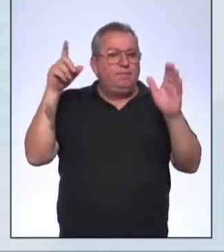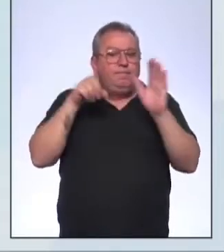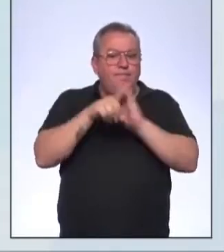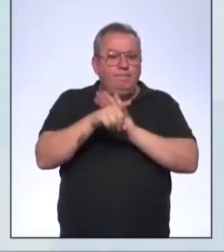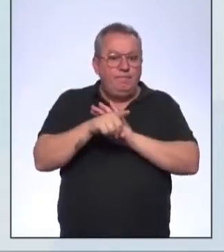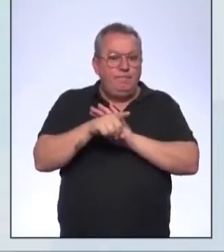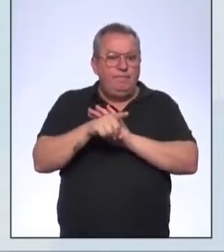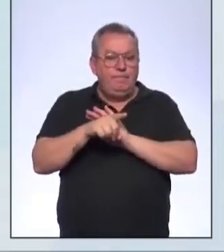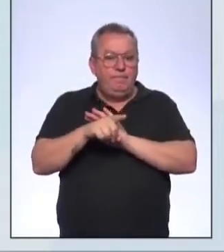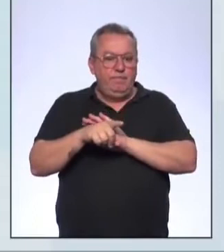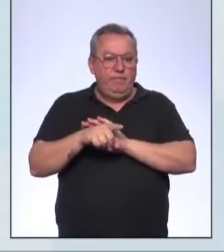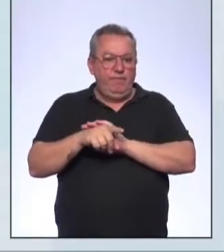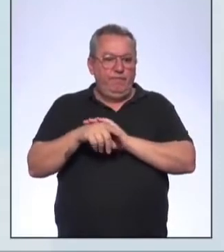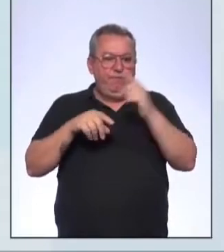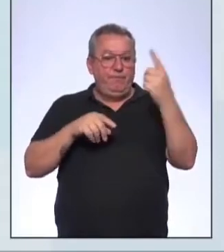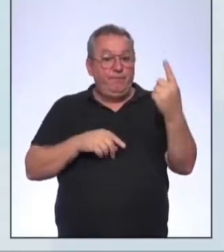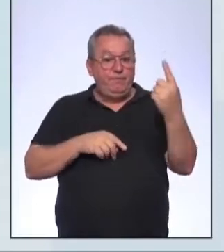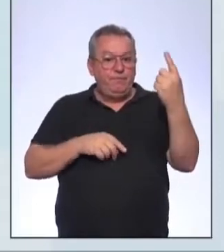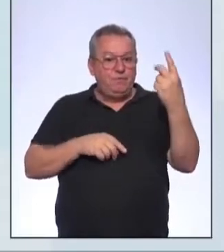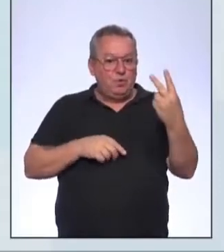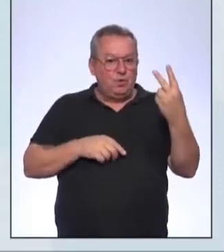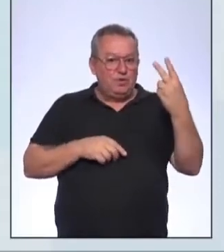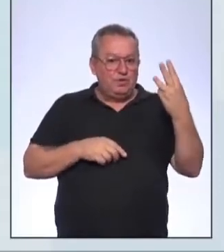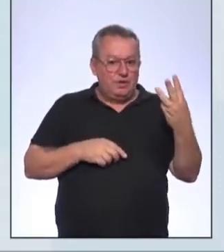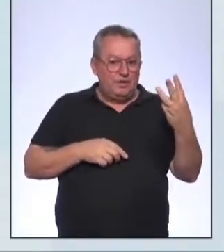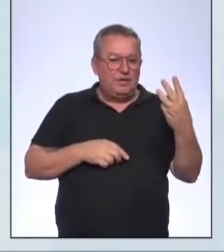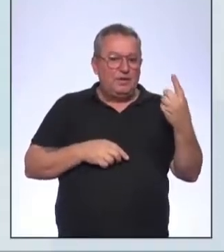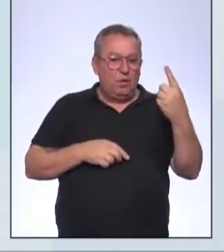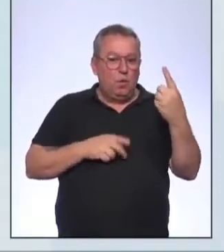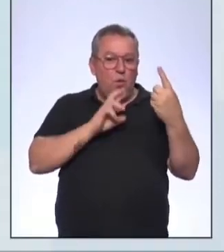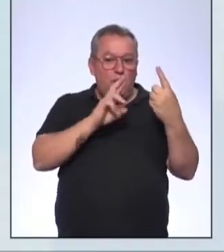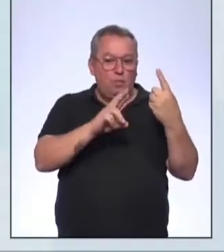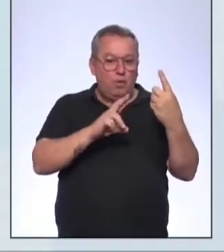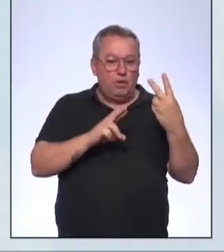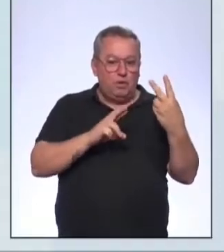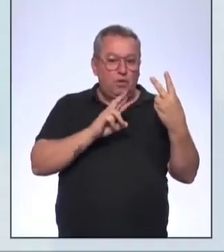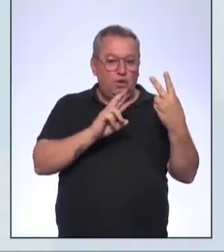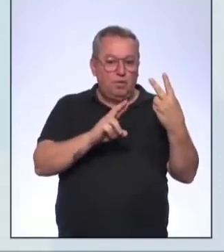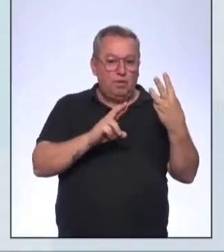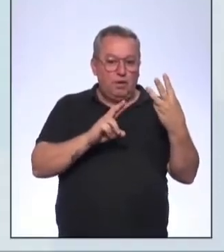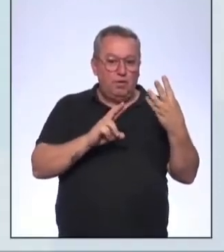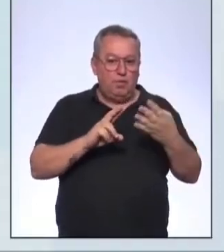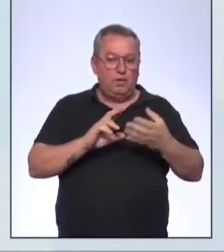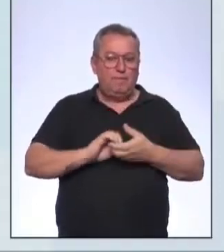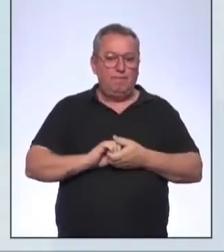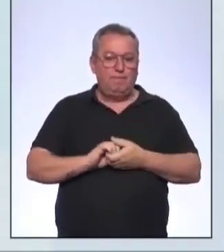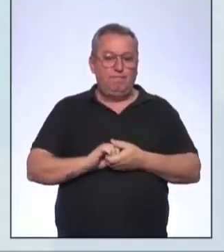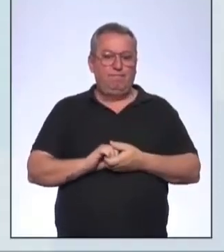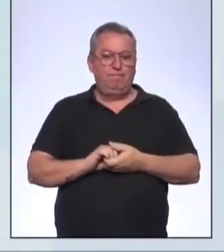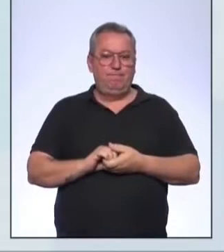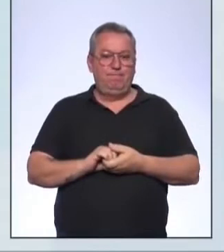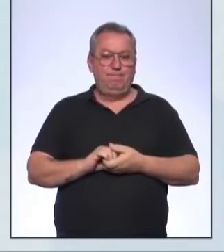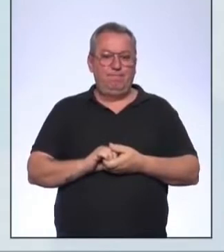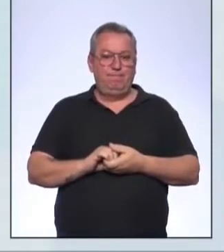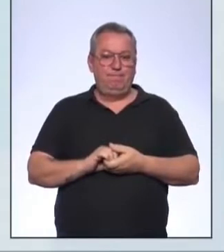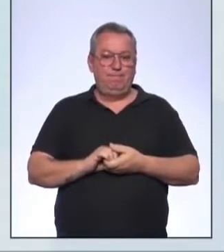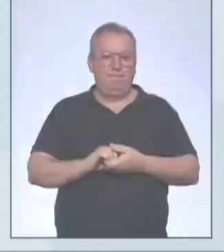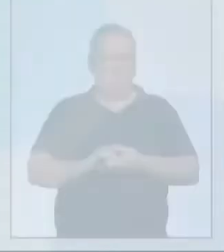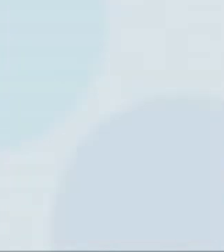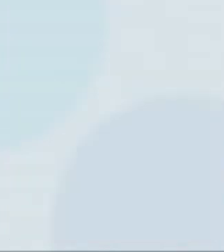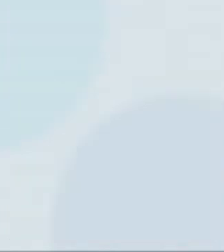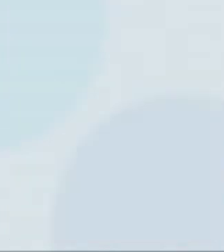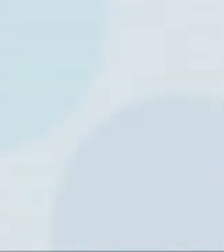perguntas que colocam um dois três só fica fácil para todo mundo Muito obrigada até a volta